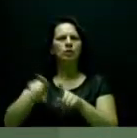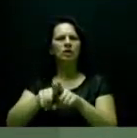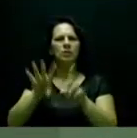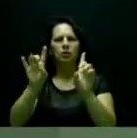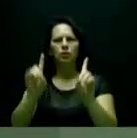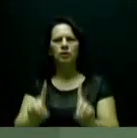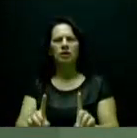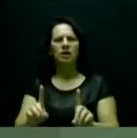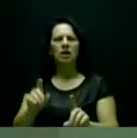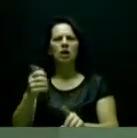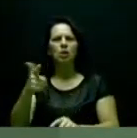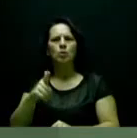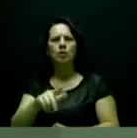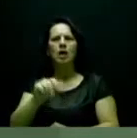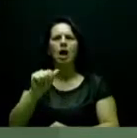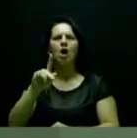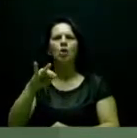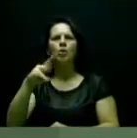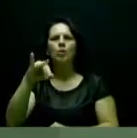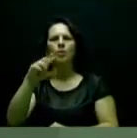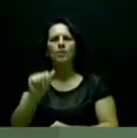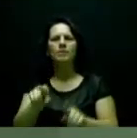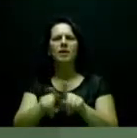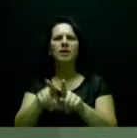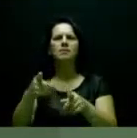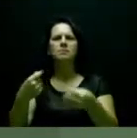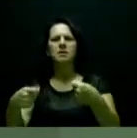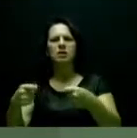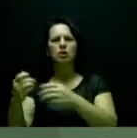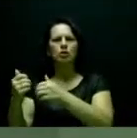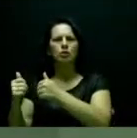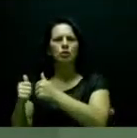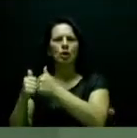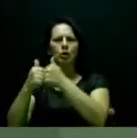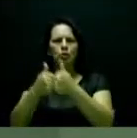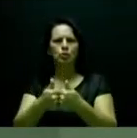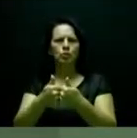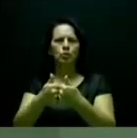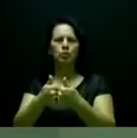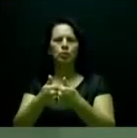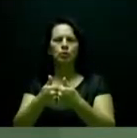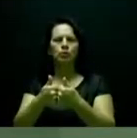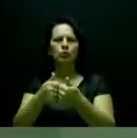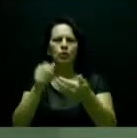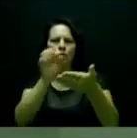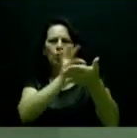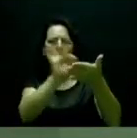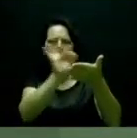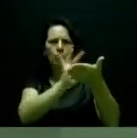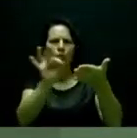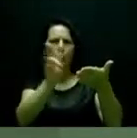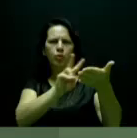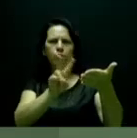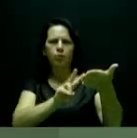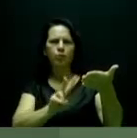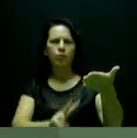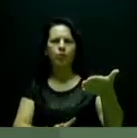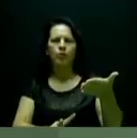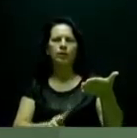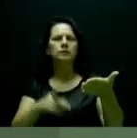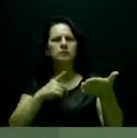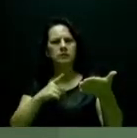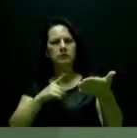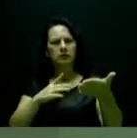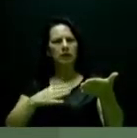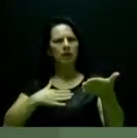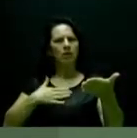não têm autonomia e dependem de outras pessoas. Quando a gente lê uma frase como esta, a gente tem que